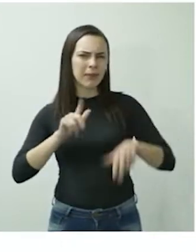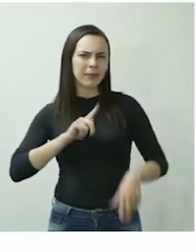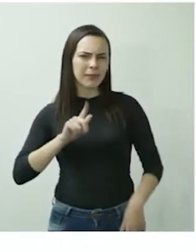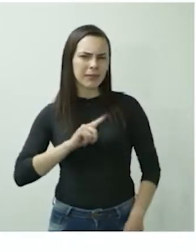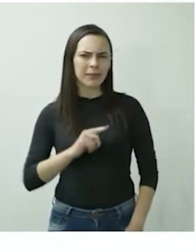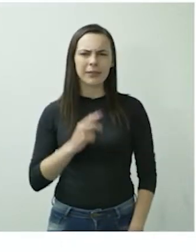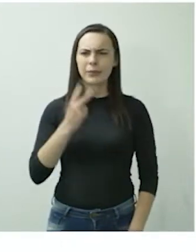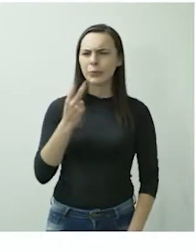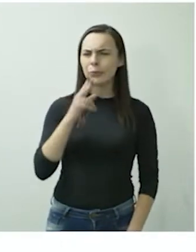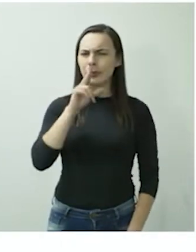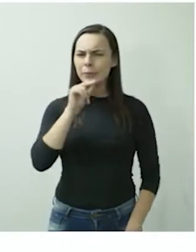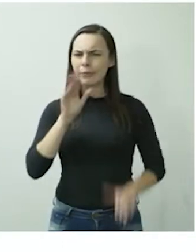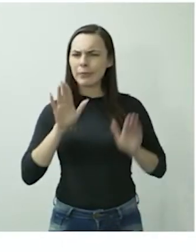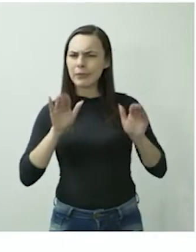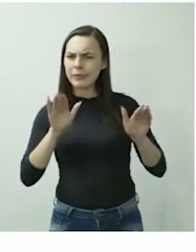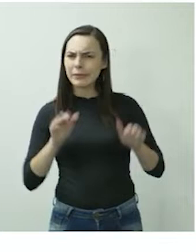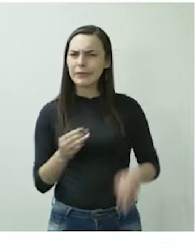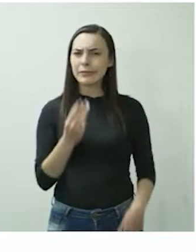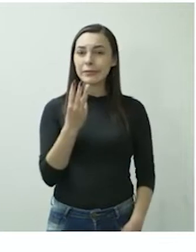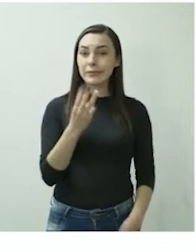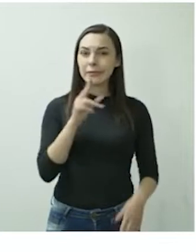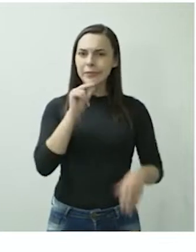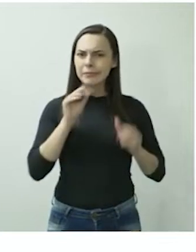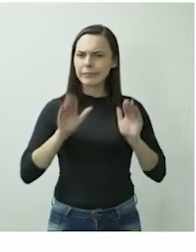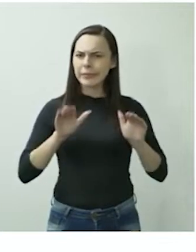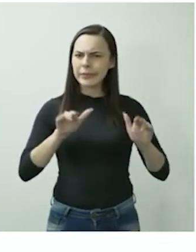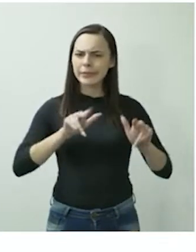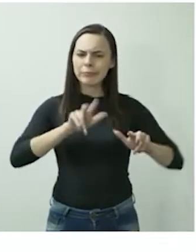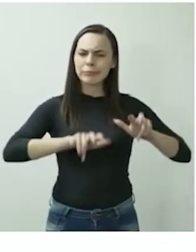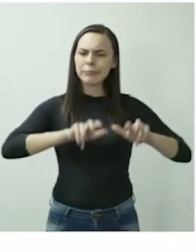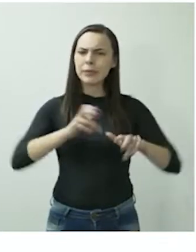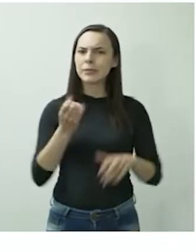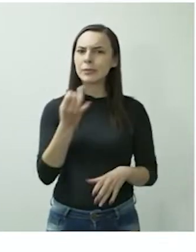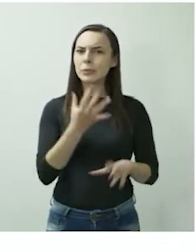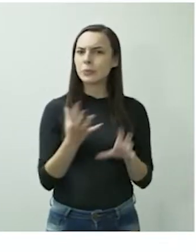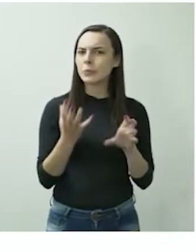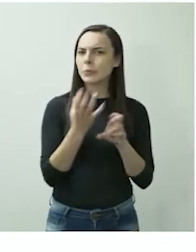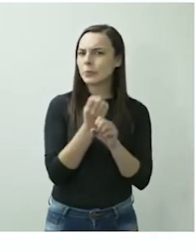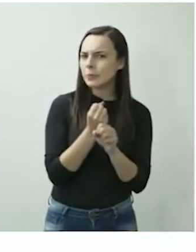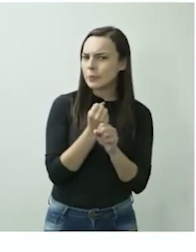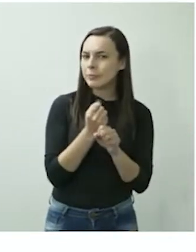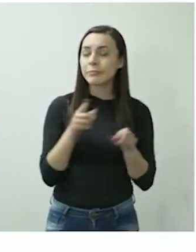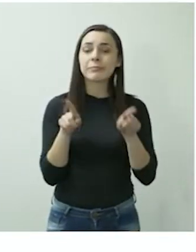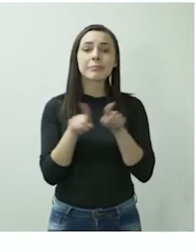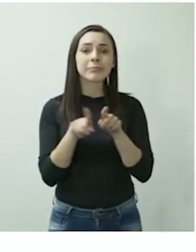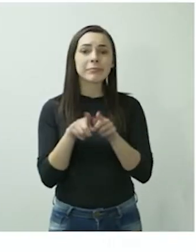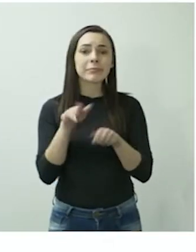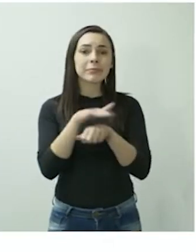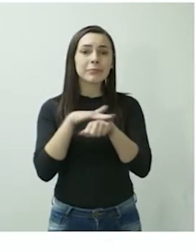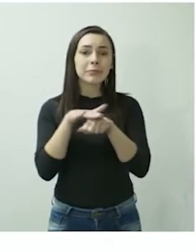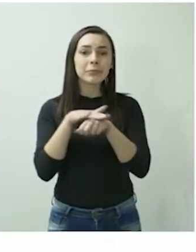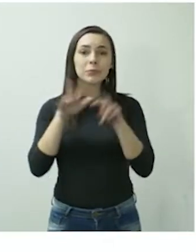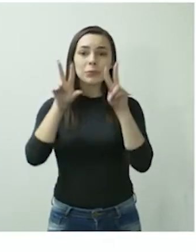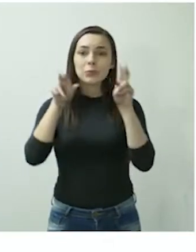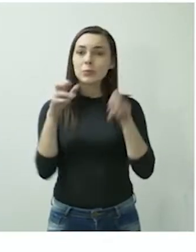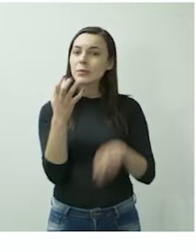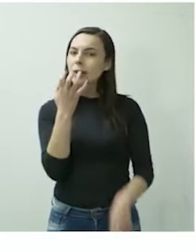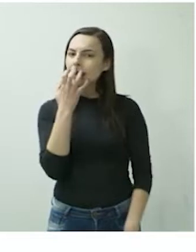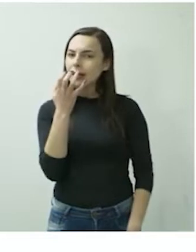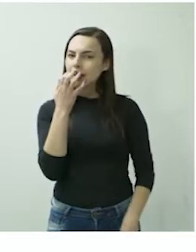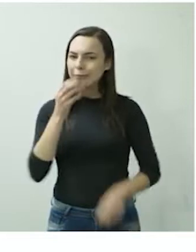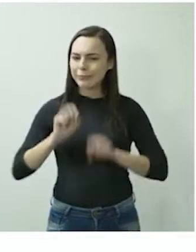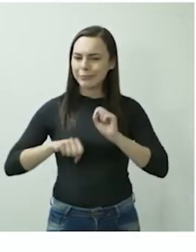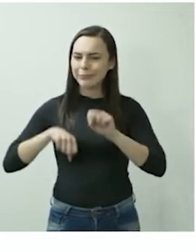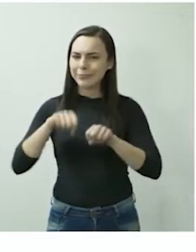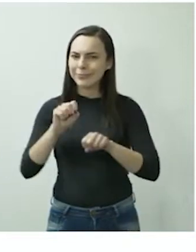tem 2, 3 passarinhos. Também falamos sobre as patas dos cachorros. Lembram?